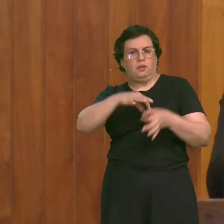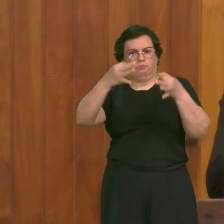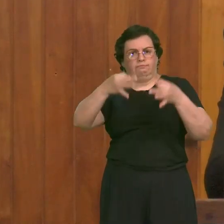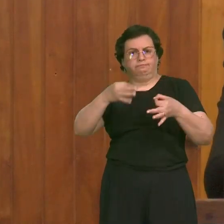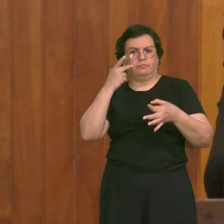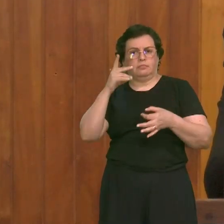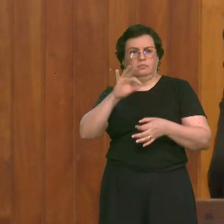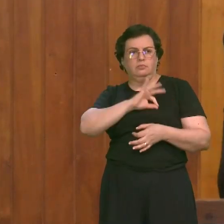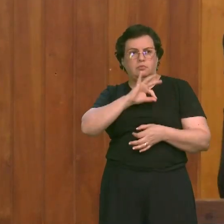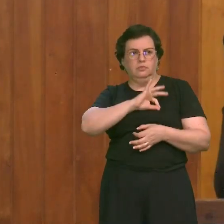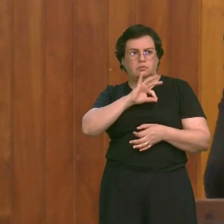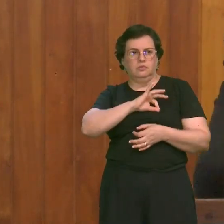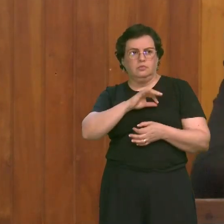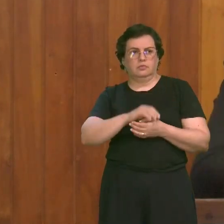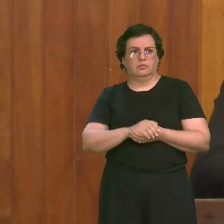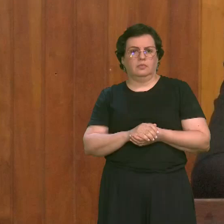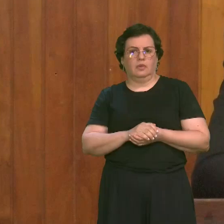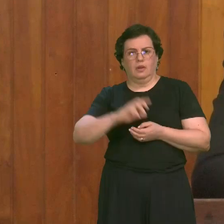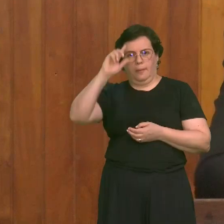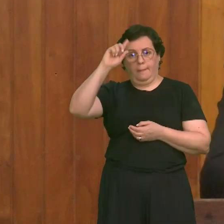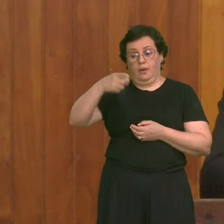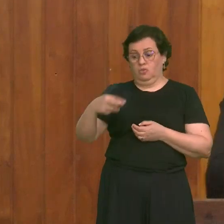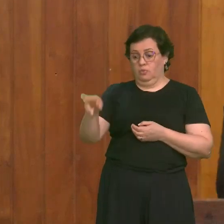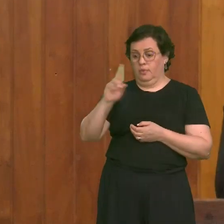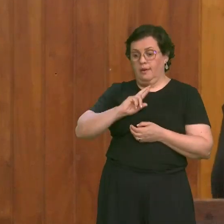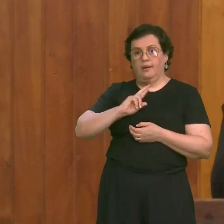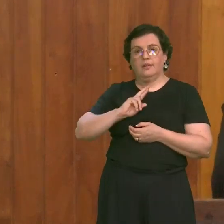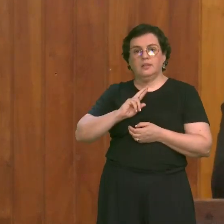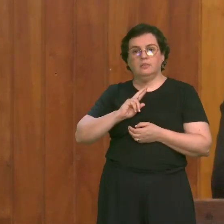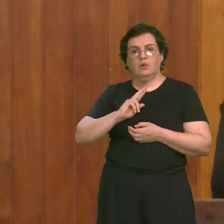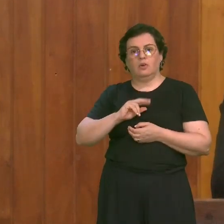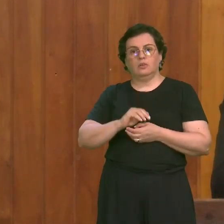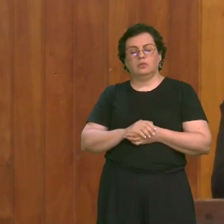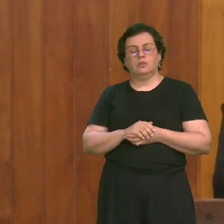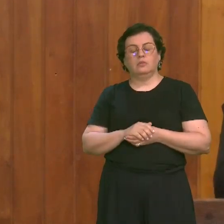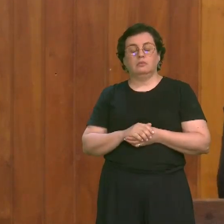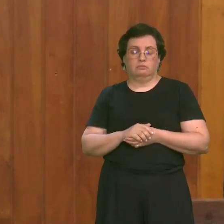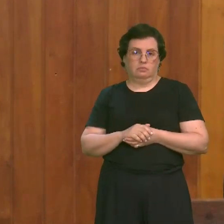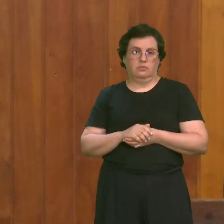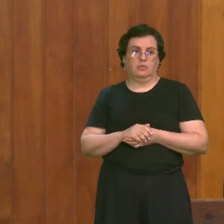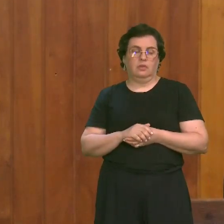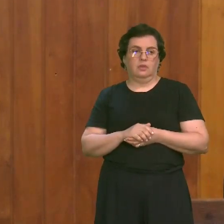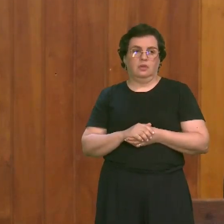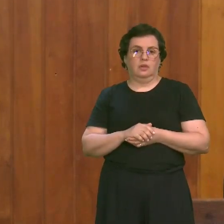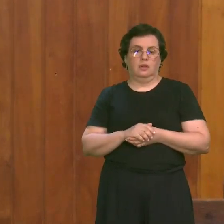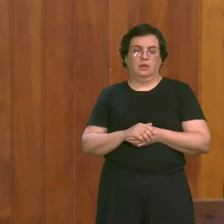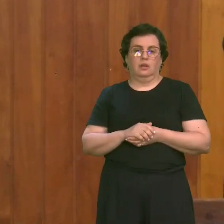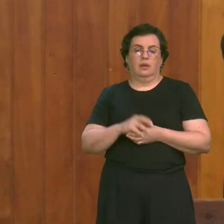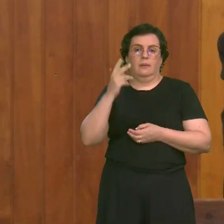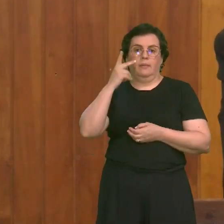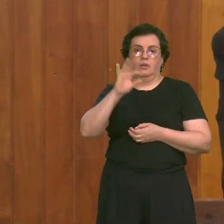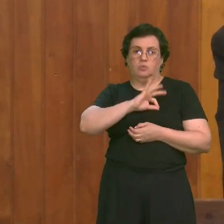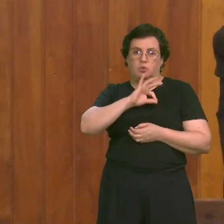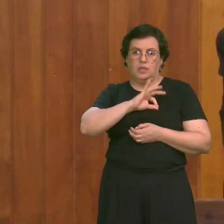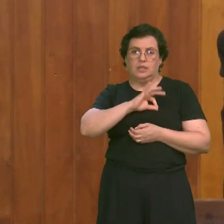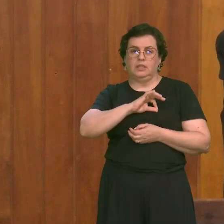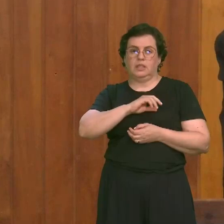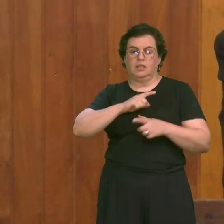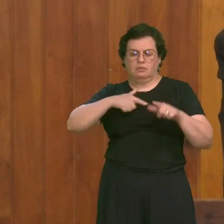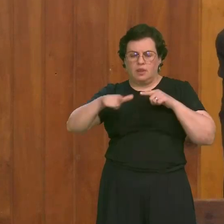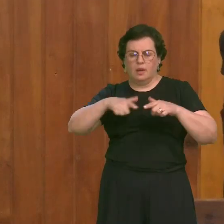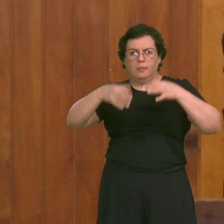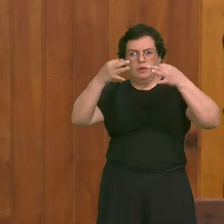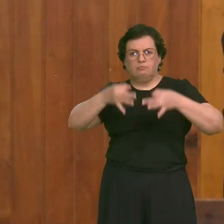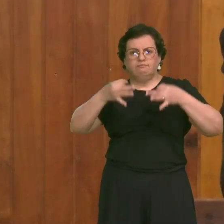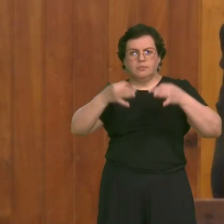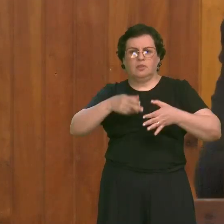policiais entrada de r$ 1000 mas mande uma resposta que não seja 500 seja 300 aos policiais que efetivamente trabalham e não para todo